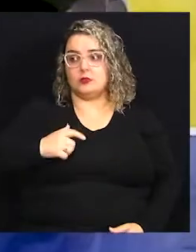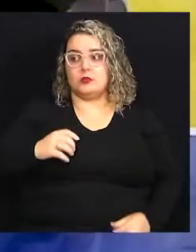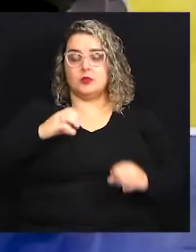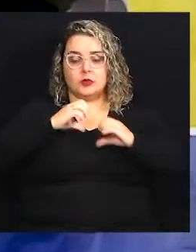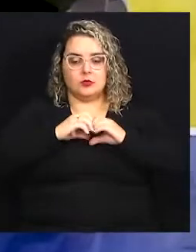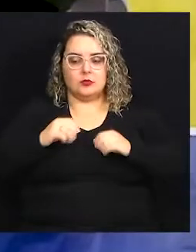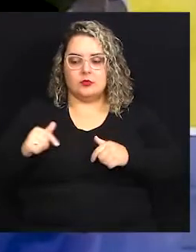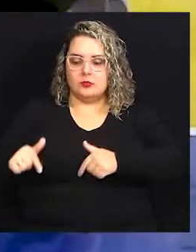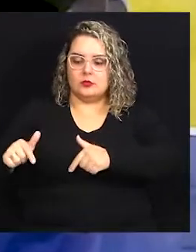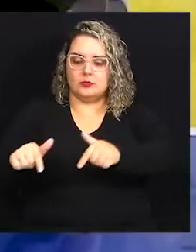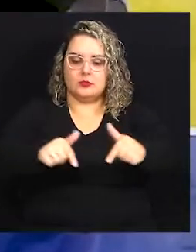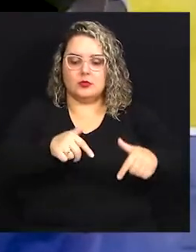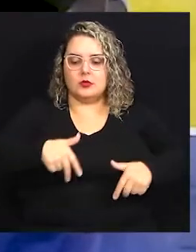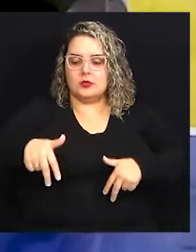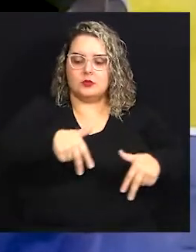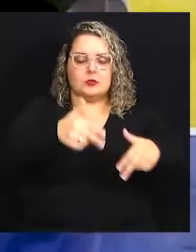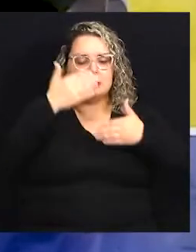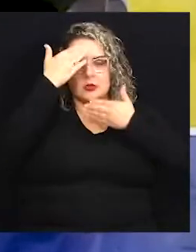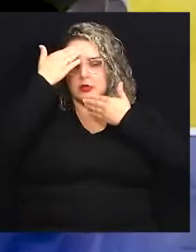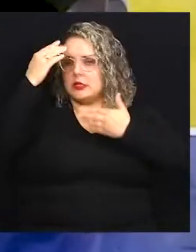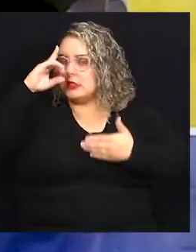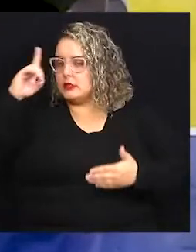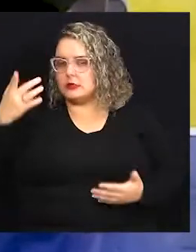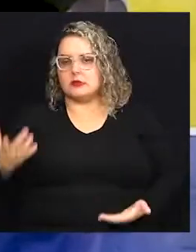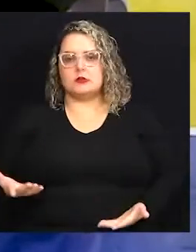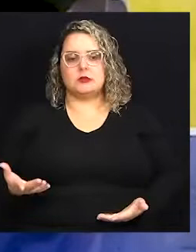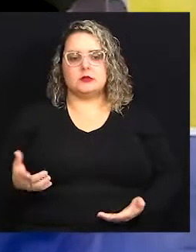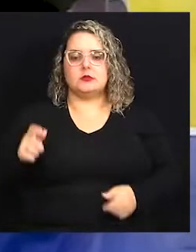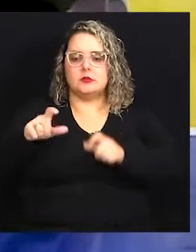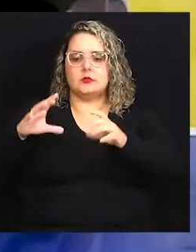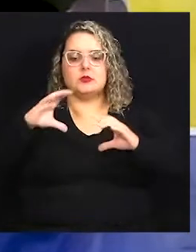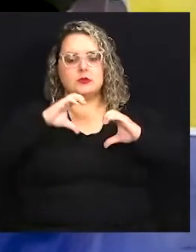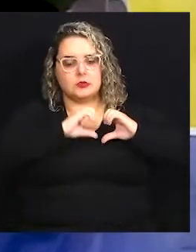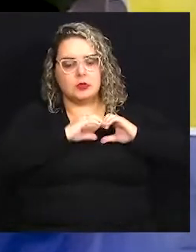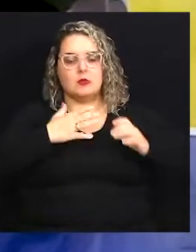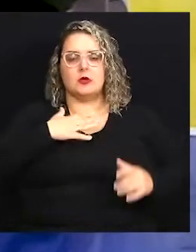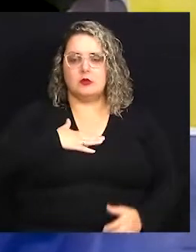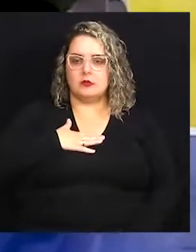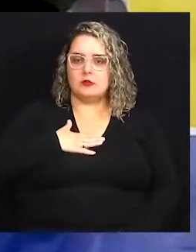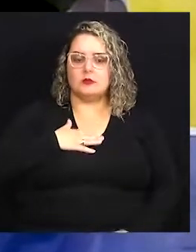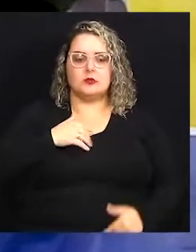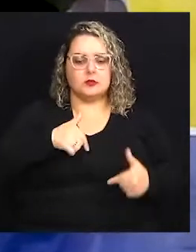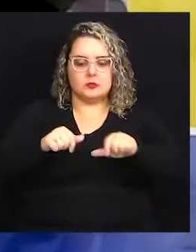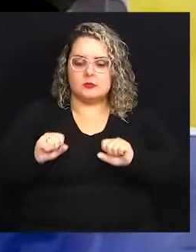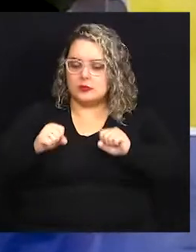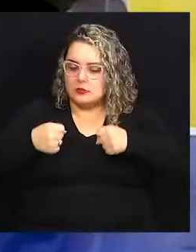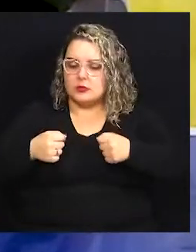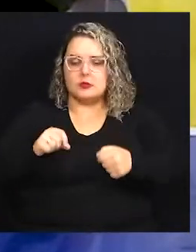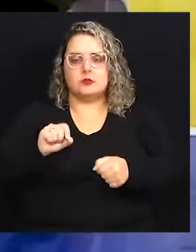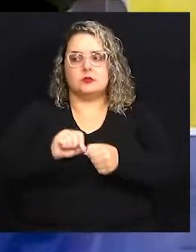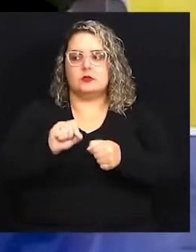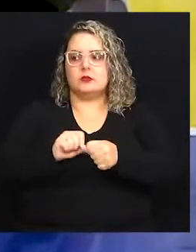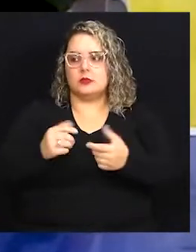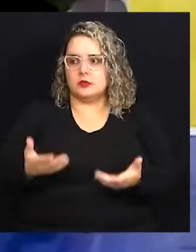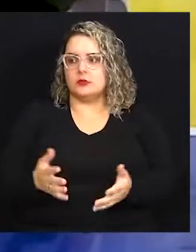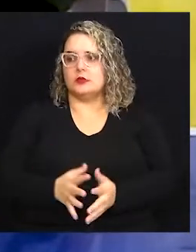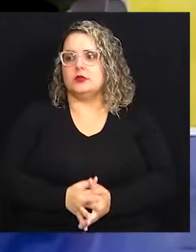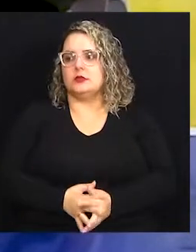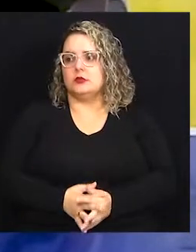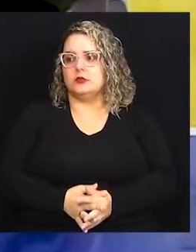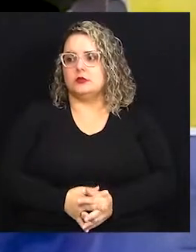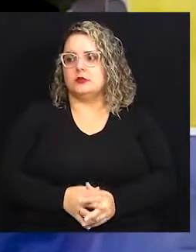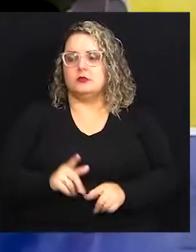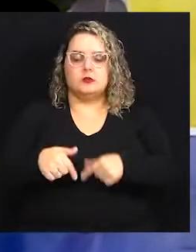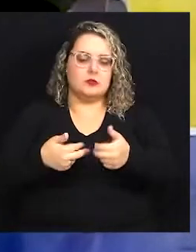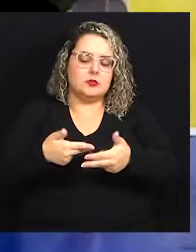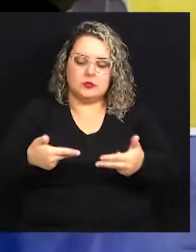passei. Graças a Deus, porque eu sou muito de trabalhar, me empenhar no que eu faço. Que foi outra coisa